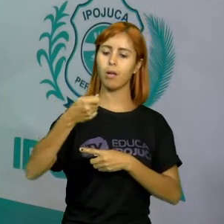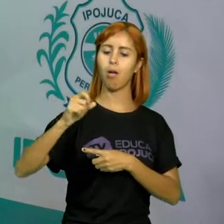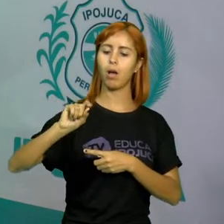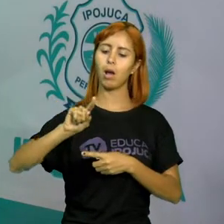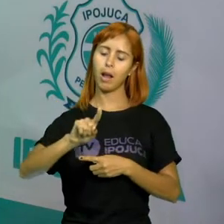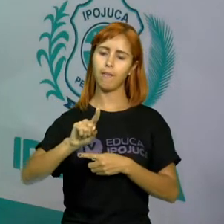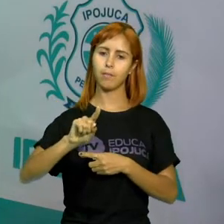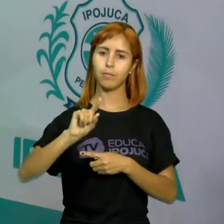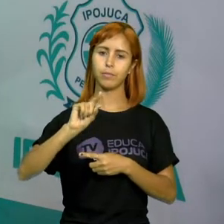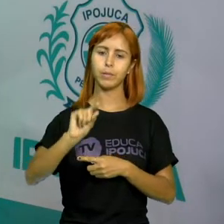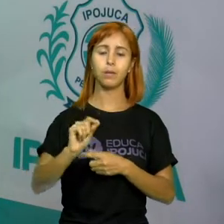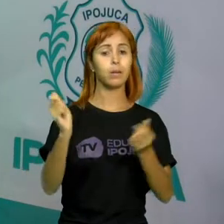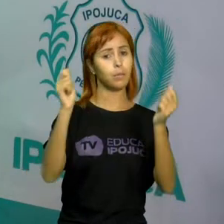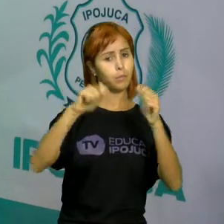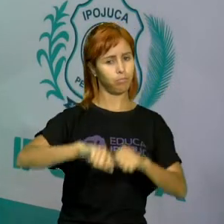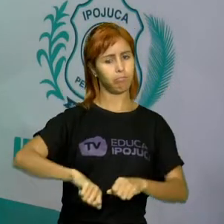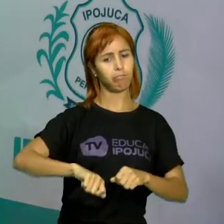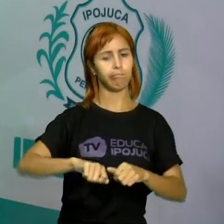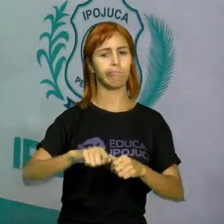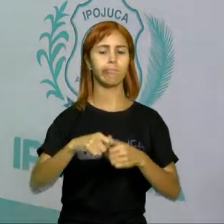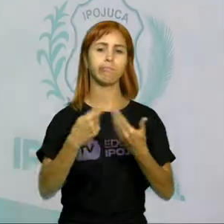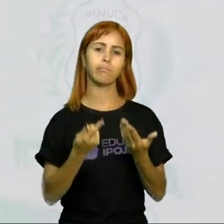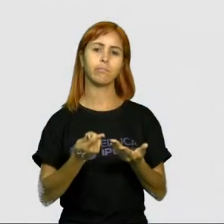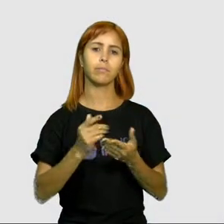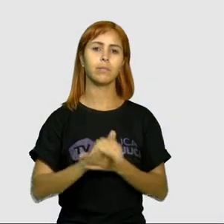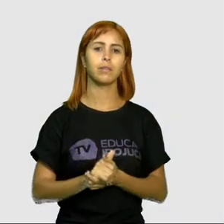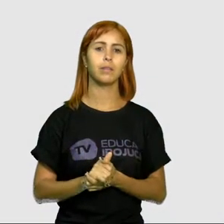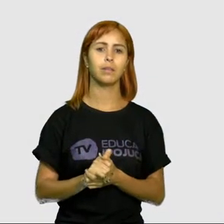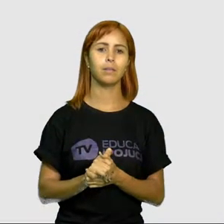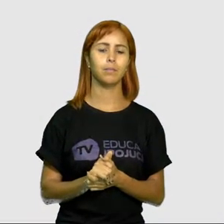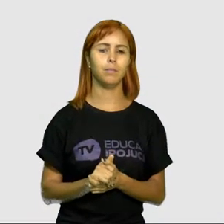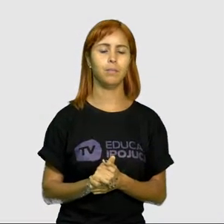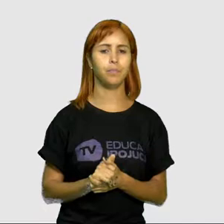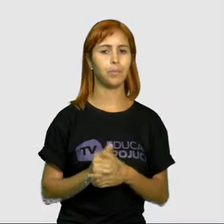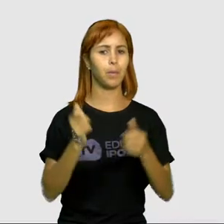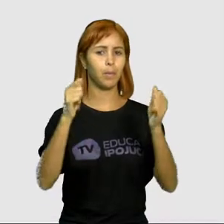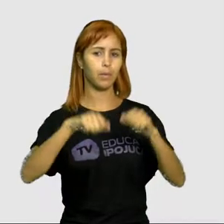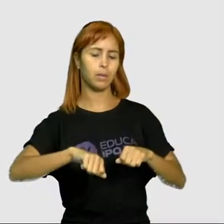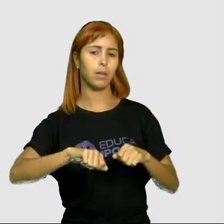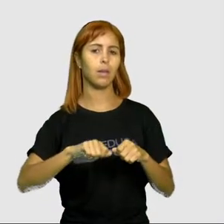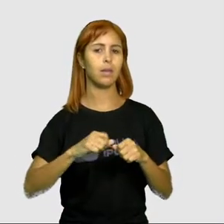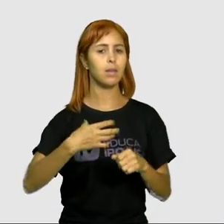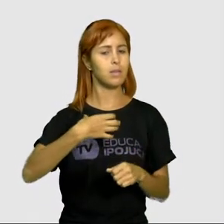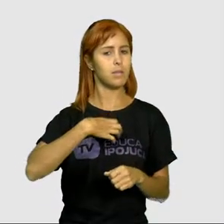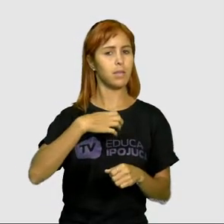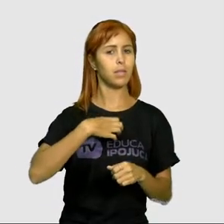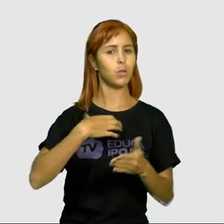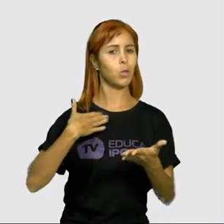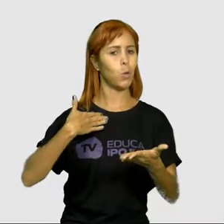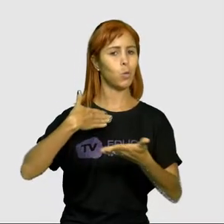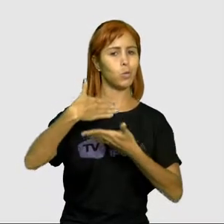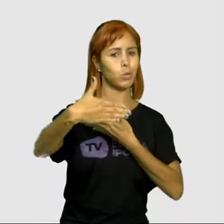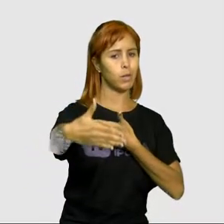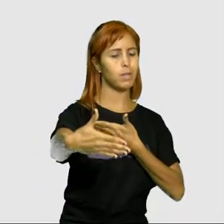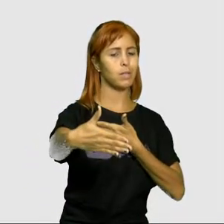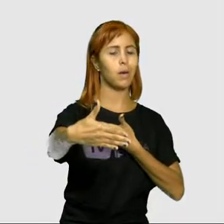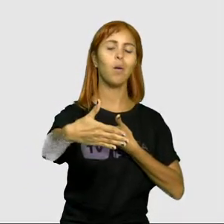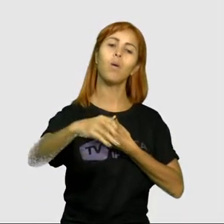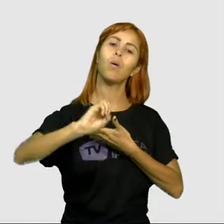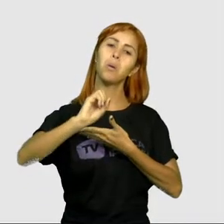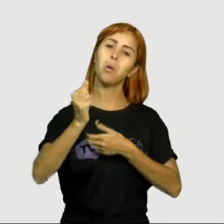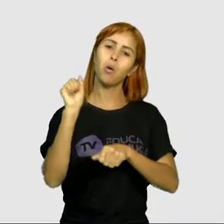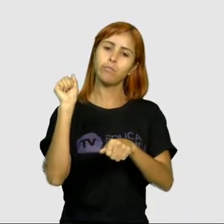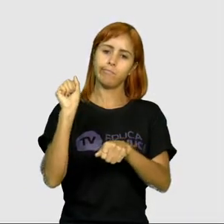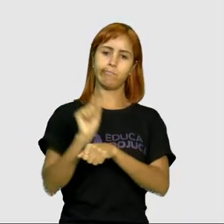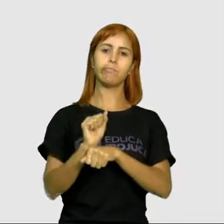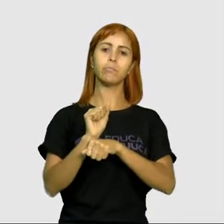mínimo, poder ser de atração ou estático, porque ele pode ter continuação ou ele pode ser estático, um